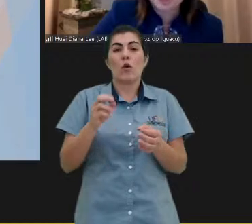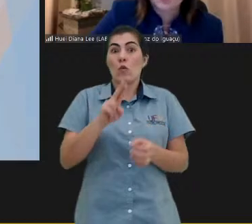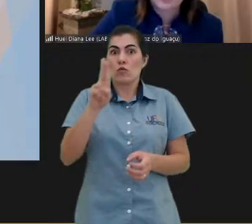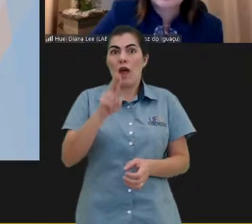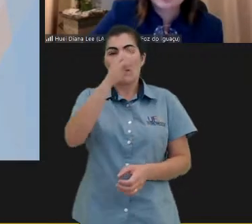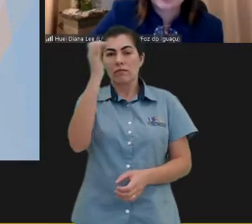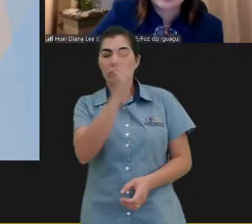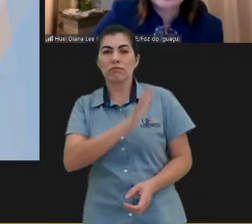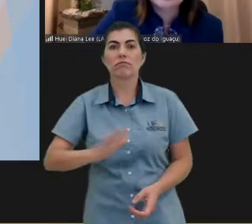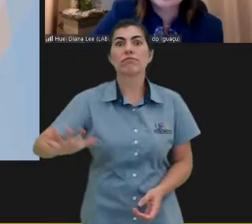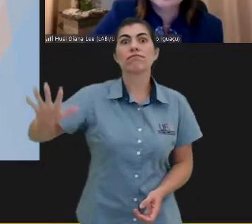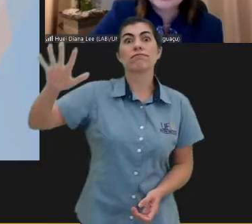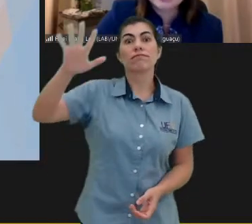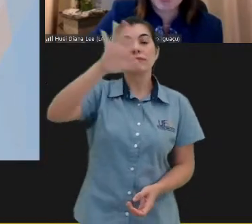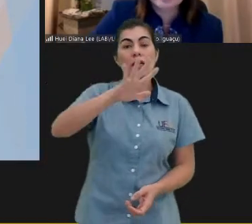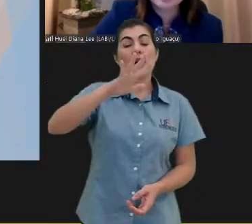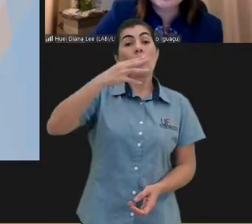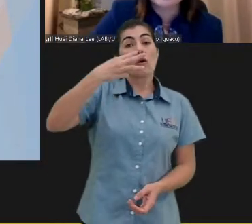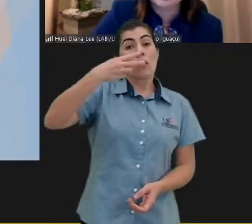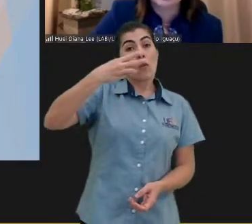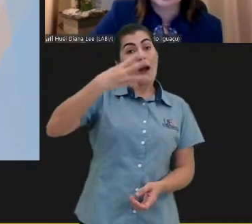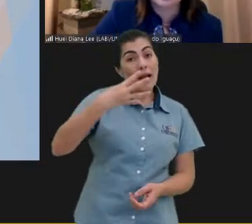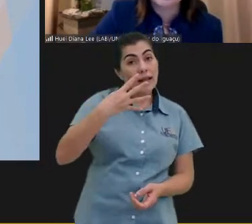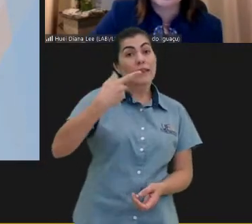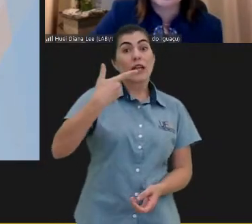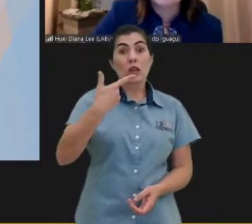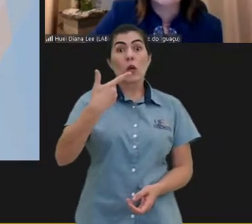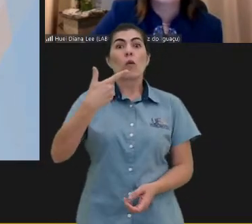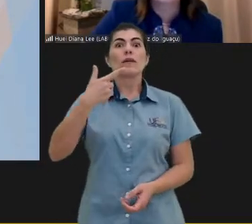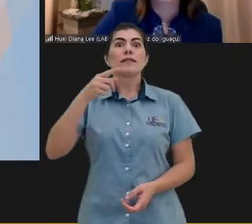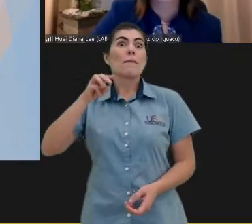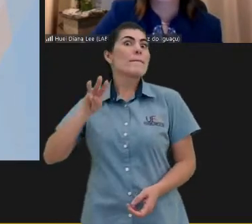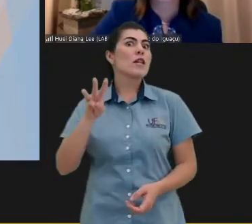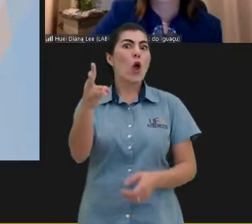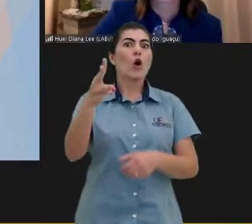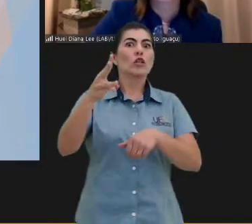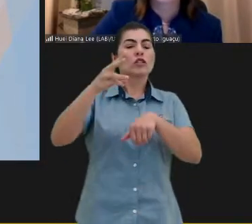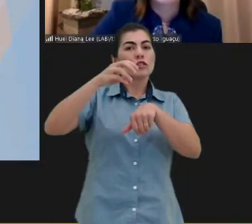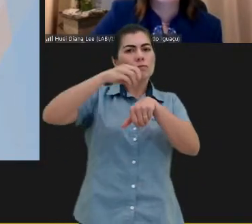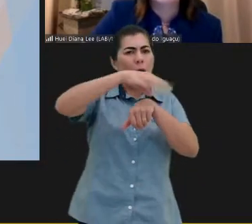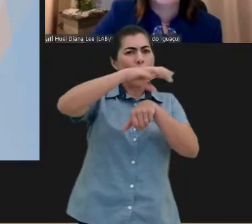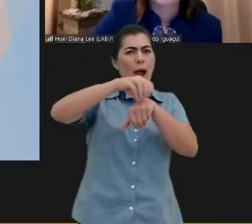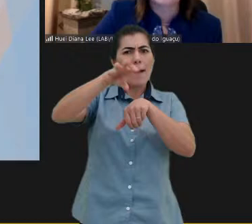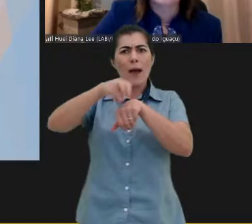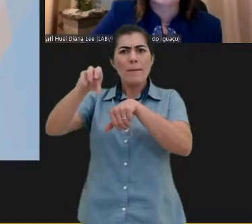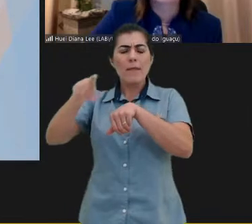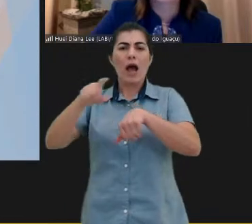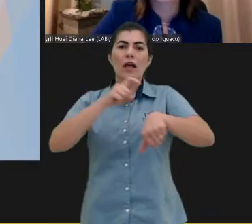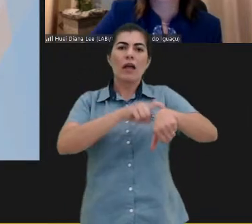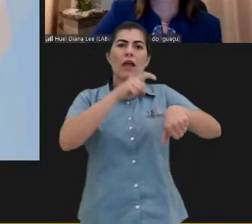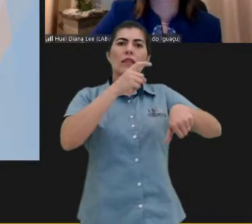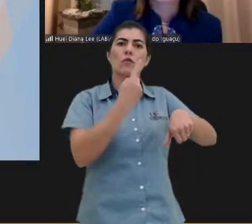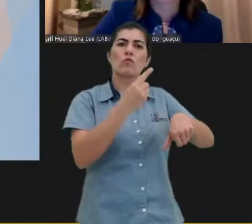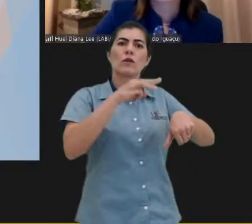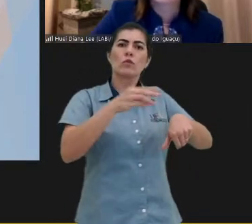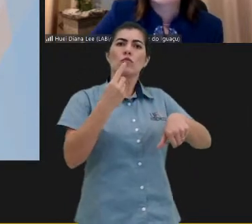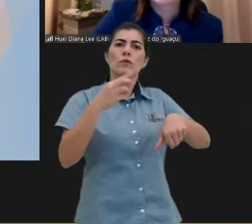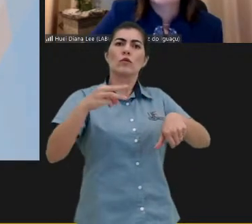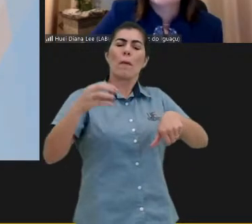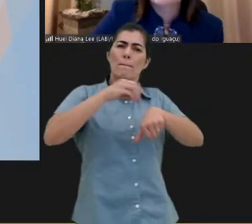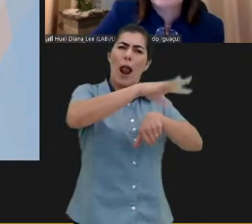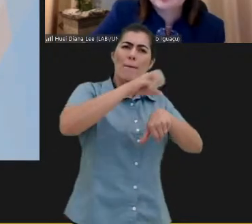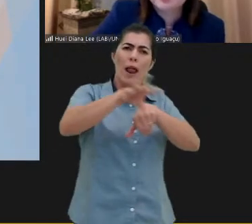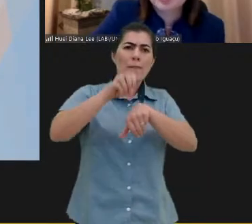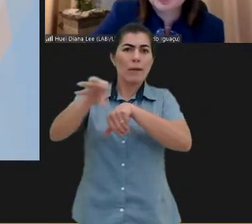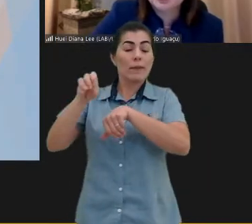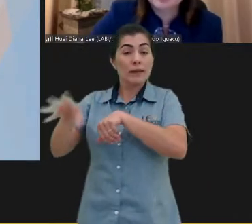temos quase 42 milhões de mensagens a cada minuto. É muita coisa, não é verdade? Então, para quem